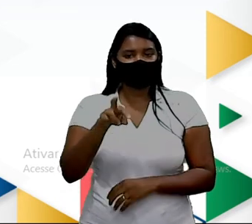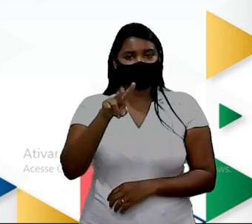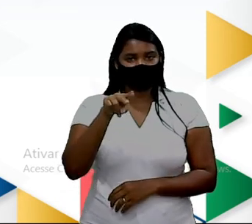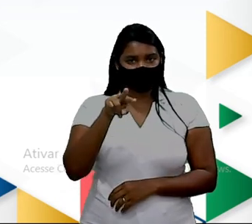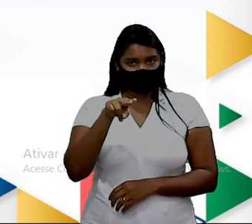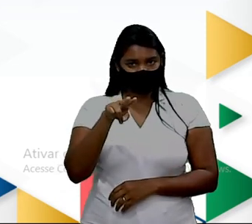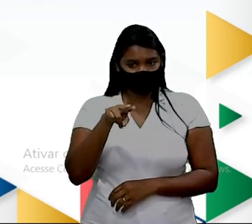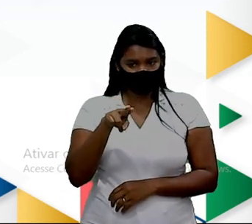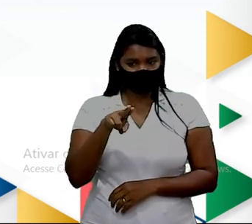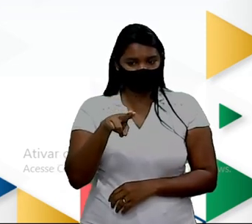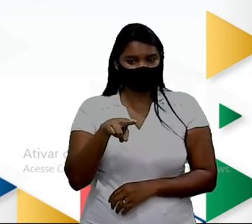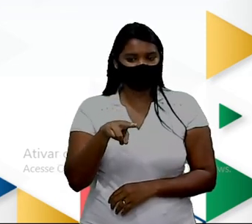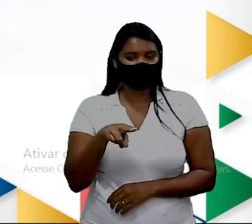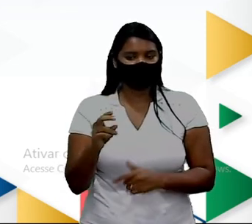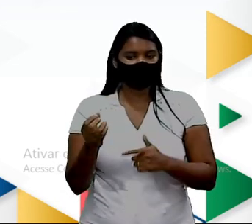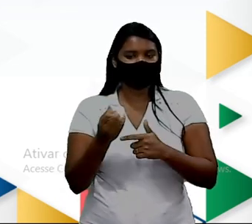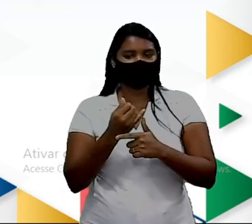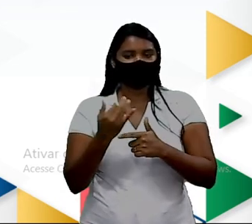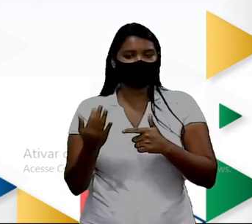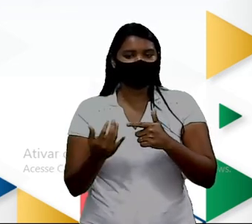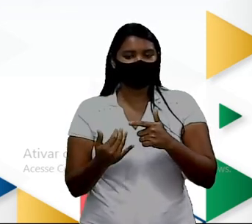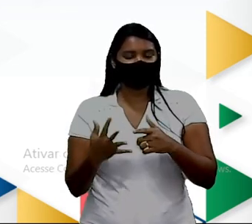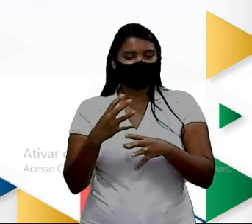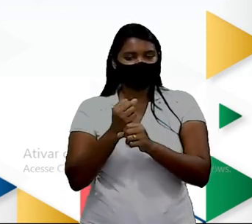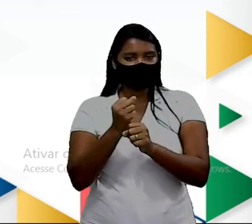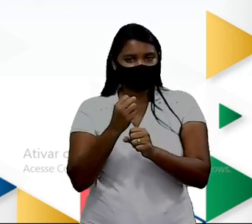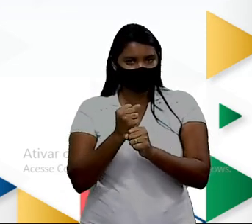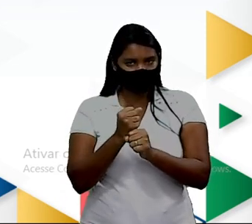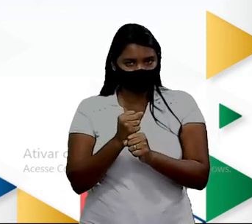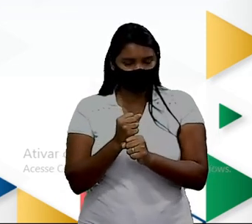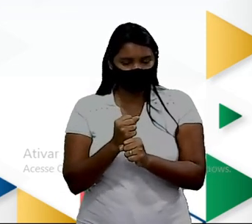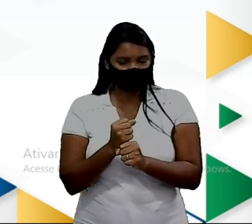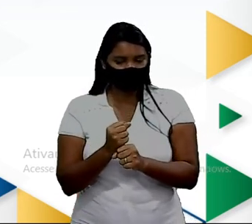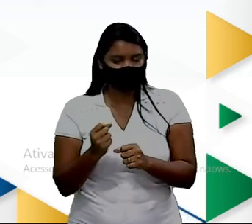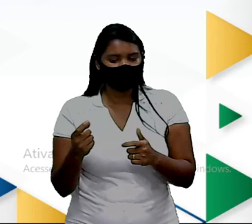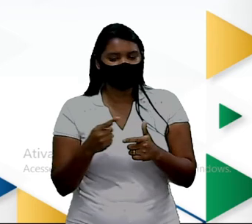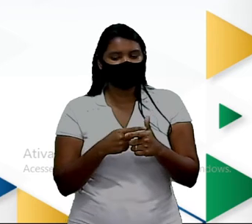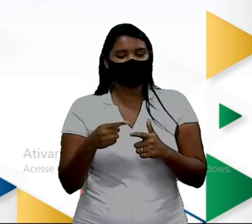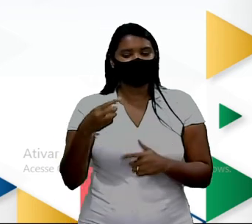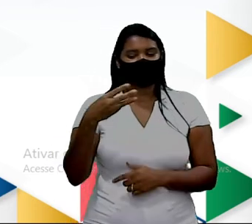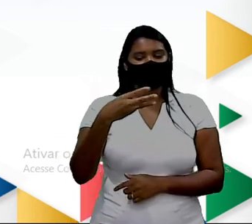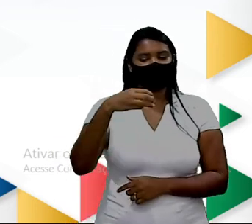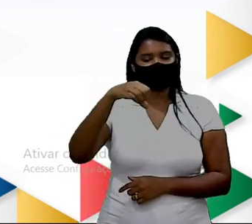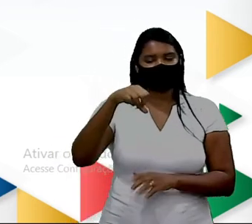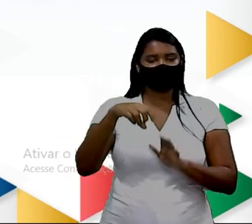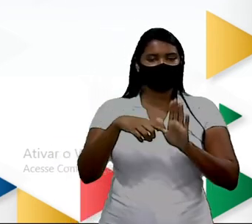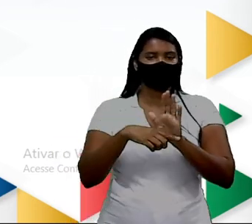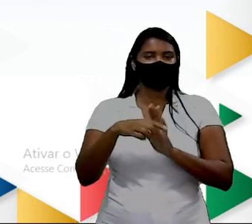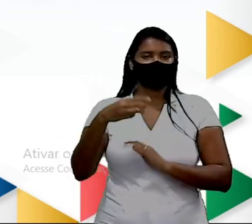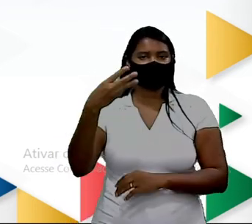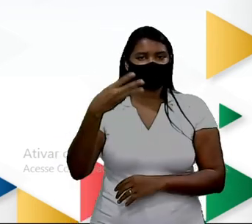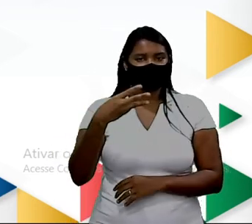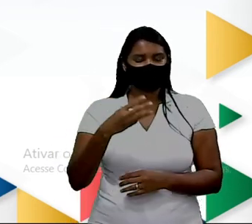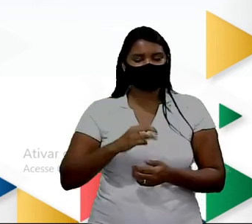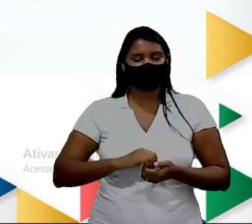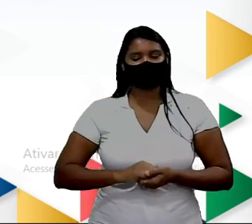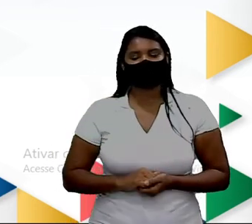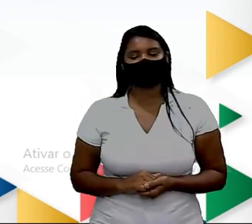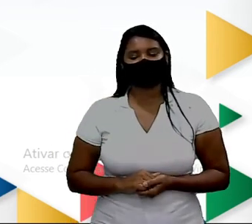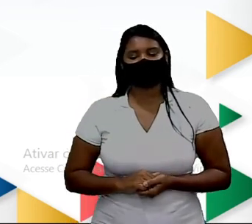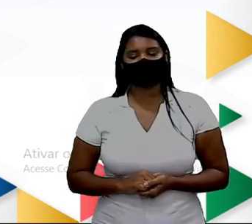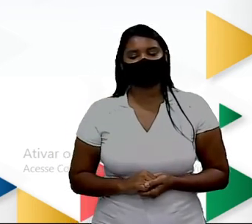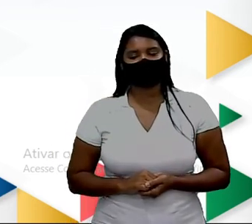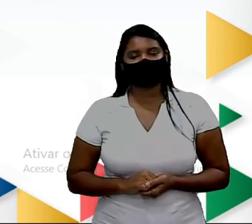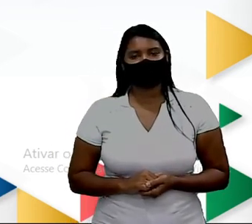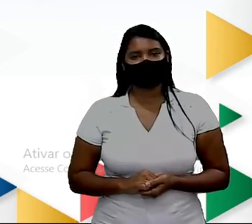estou subtraindo. Na verdade, eu estou somando, né? Menos 39 com menos 3. Eu estou adicionando menos 3